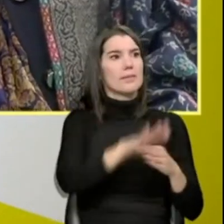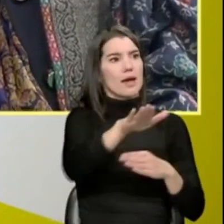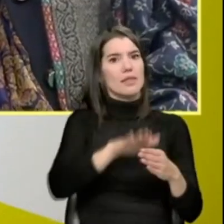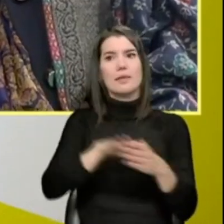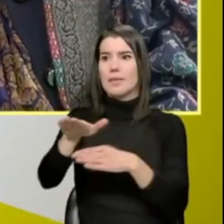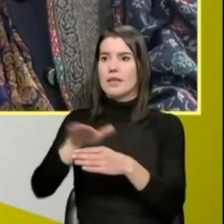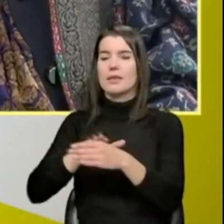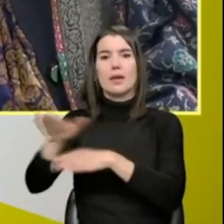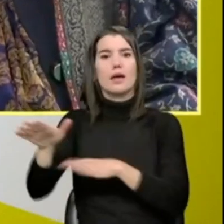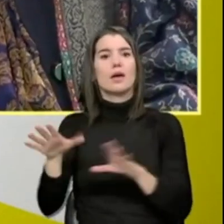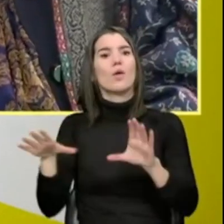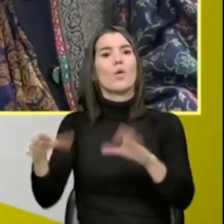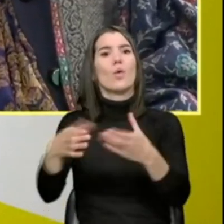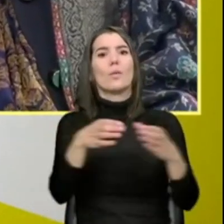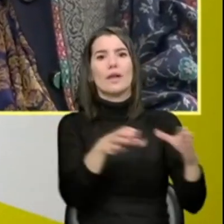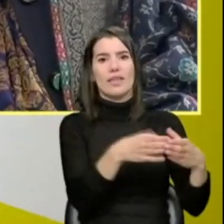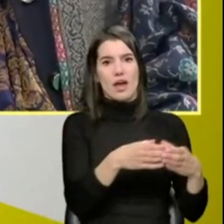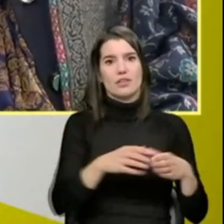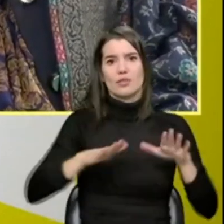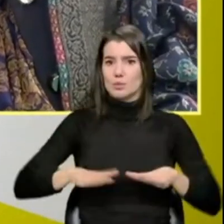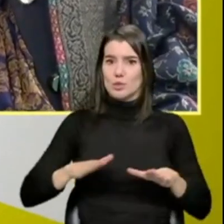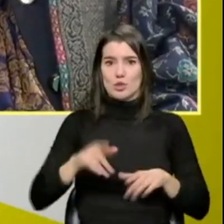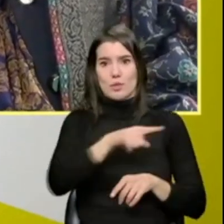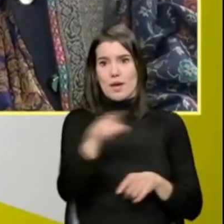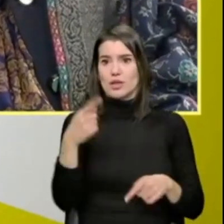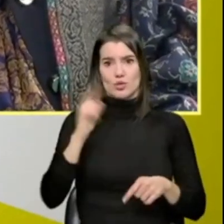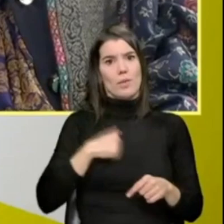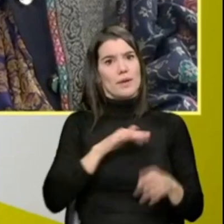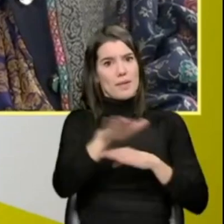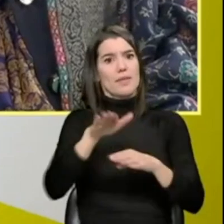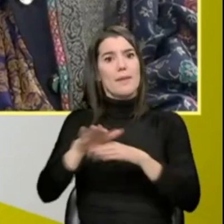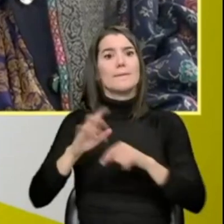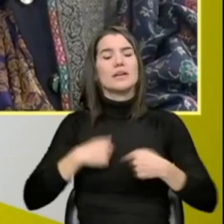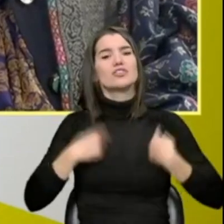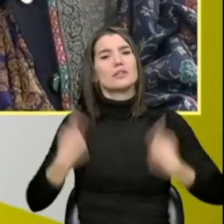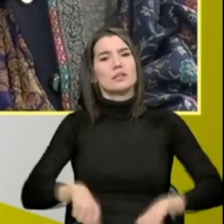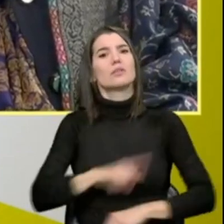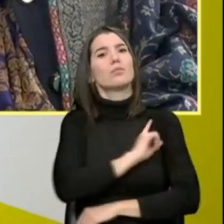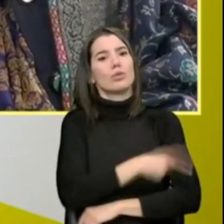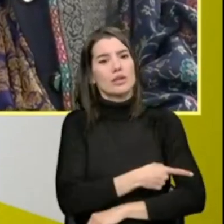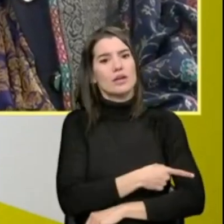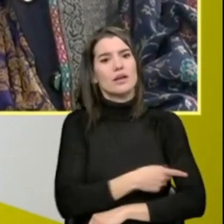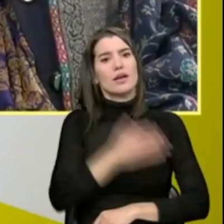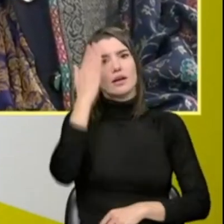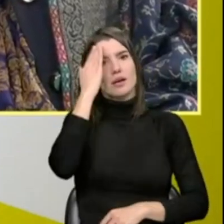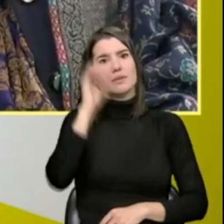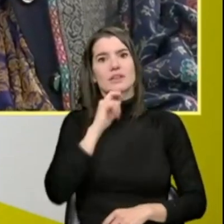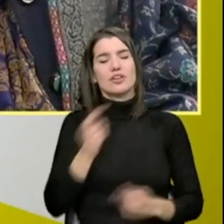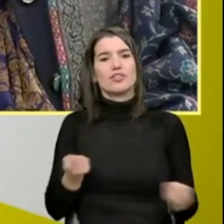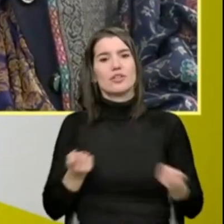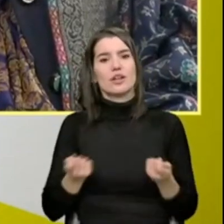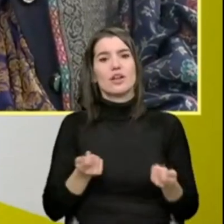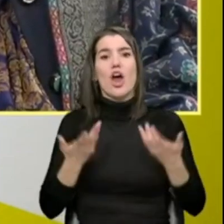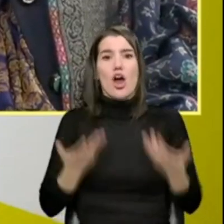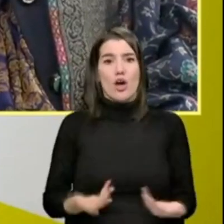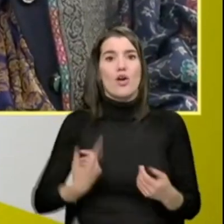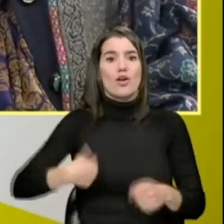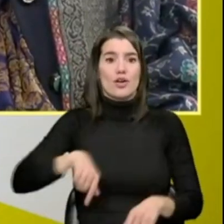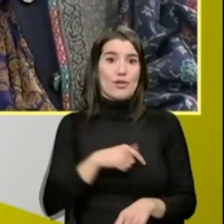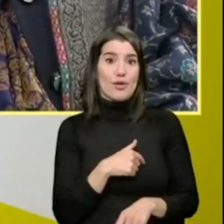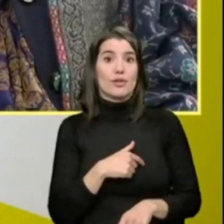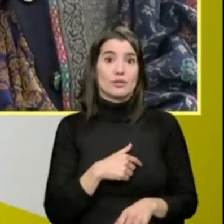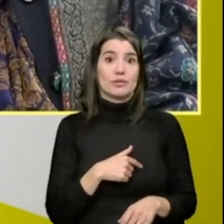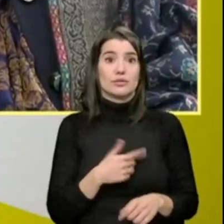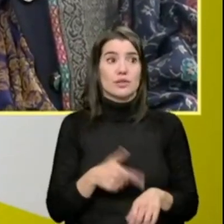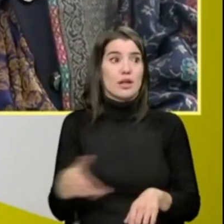as comunidades que não eram muçulmanas, mas eles tinham poder, eles tinham capacidade de gerir. Hoje em dia nós vivemos